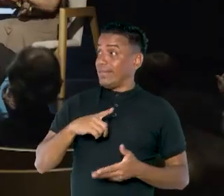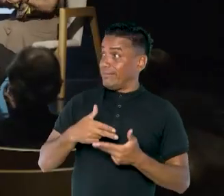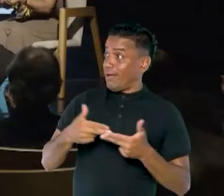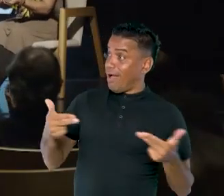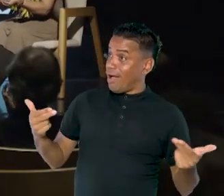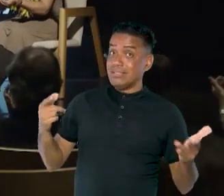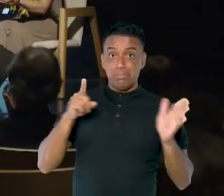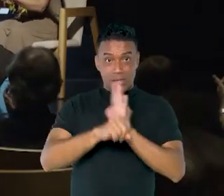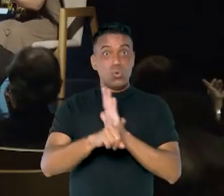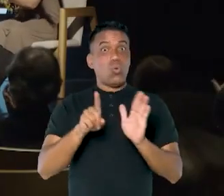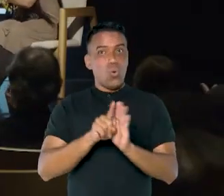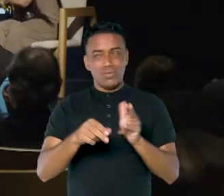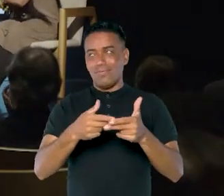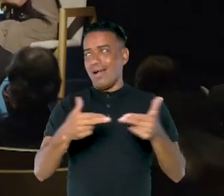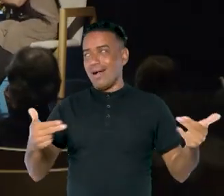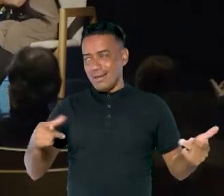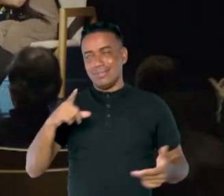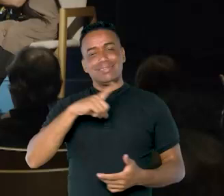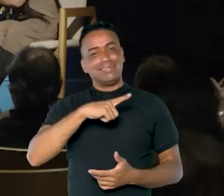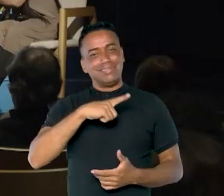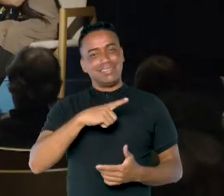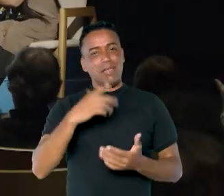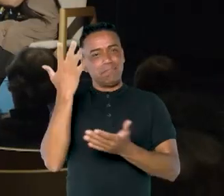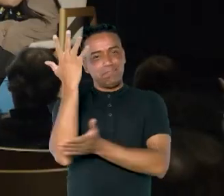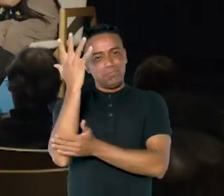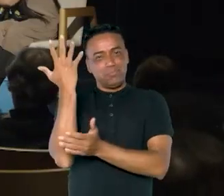várias perguntas ainda.